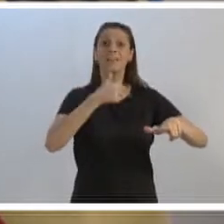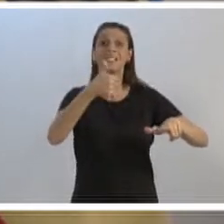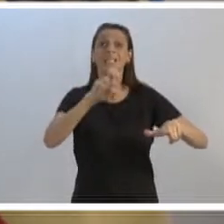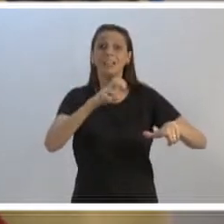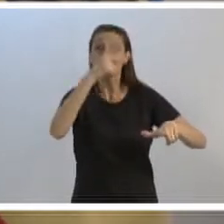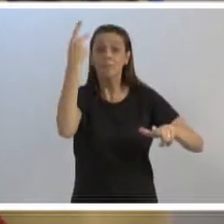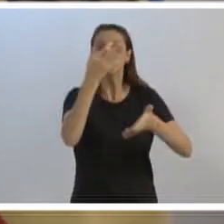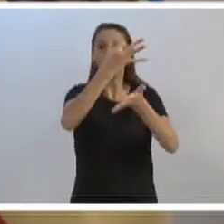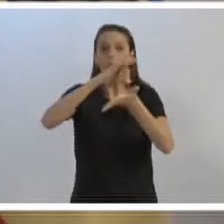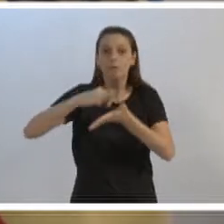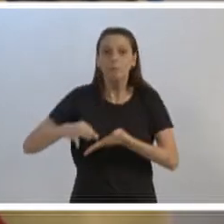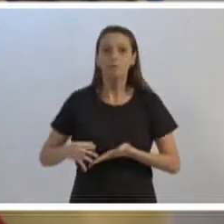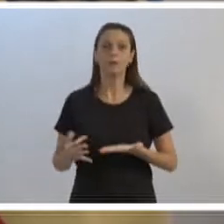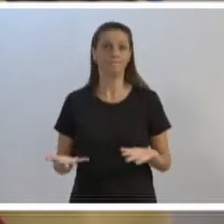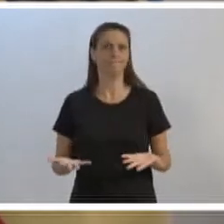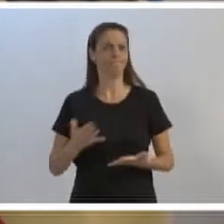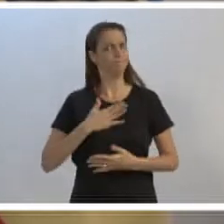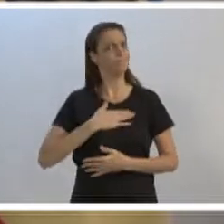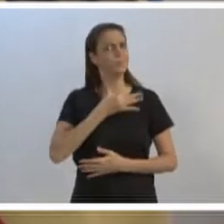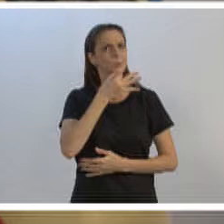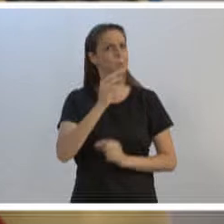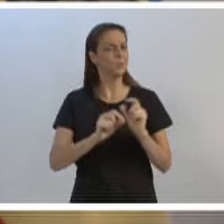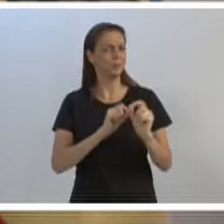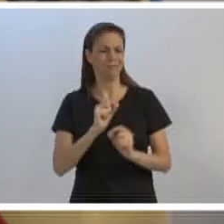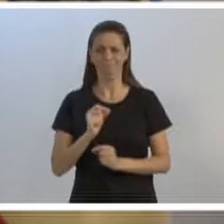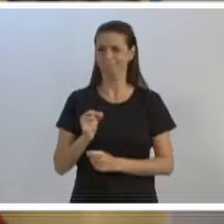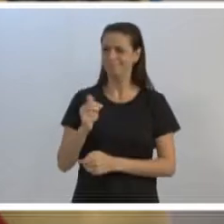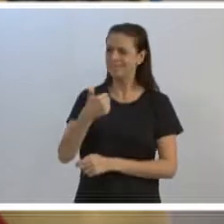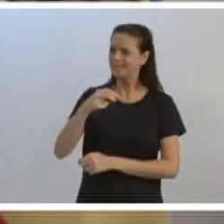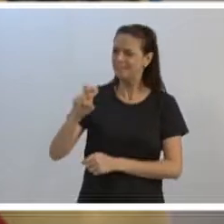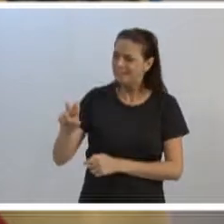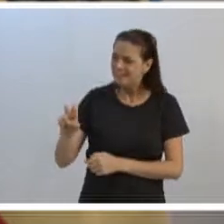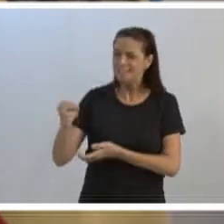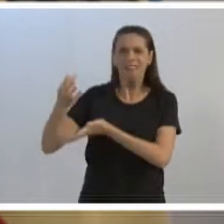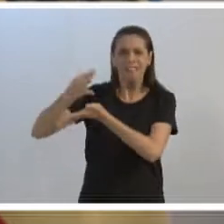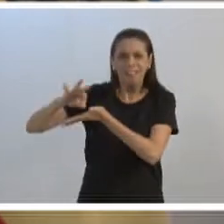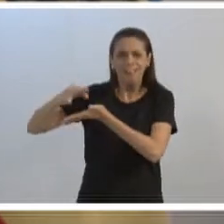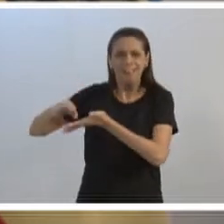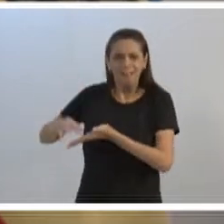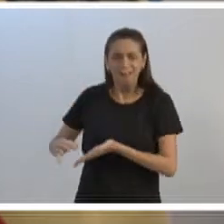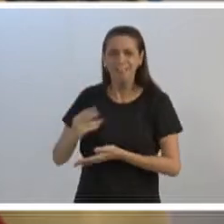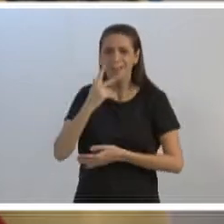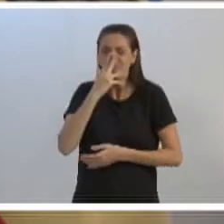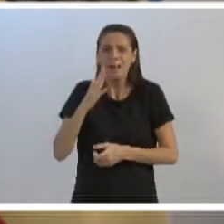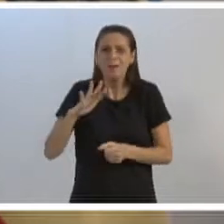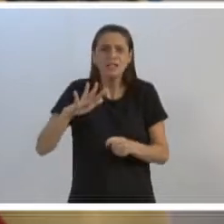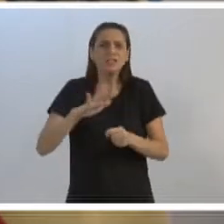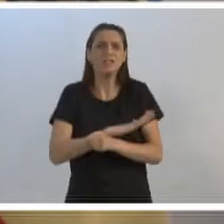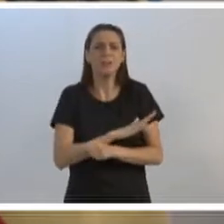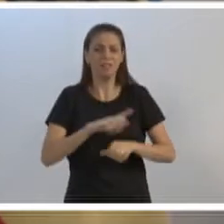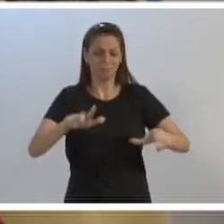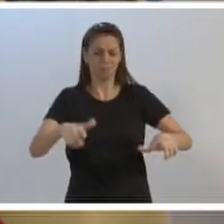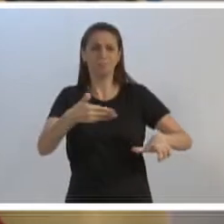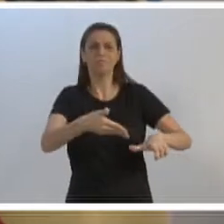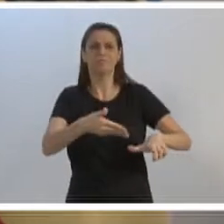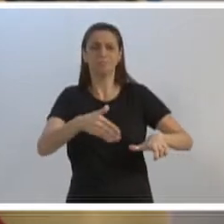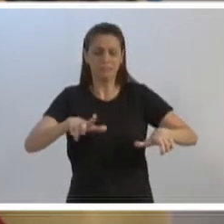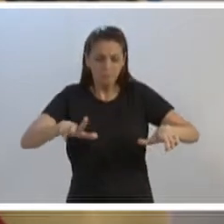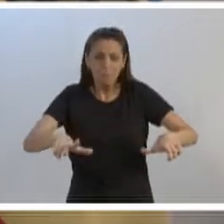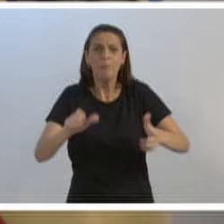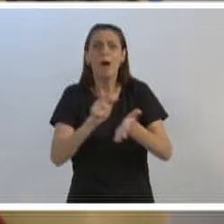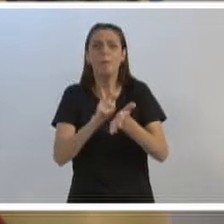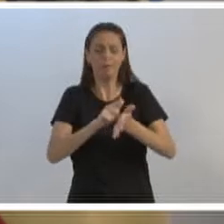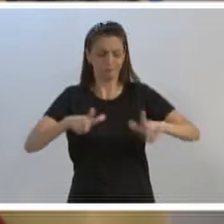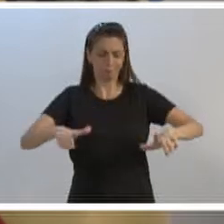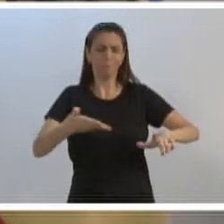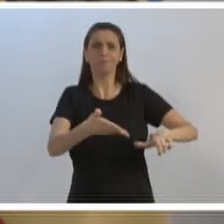vereador Marcelo Lanzanin. E, na minha opinião, as 15 assinaturas vão tomar mais o espaço